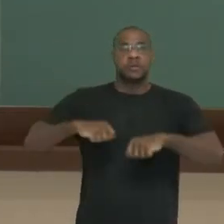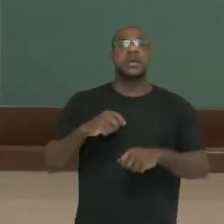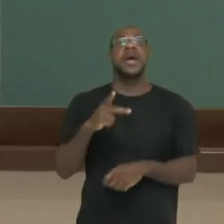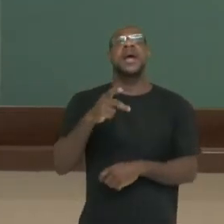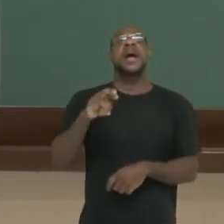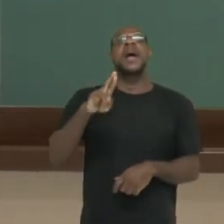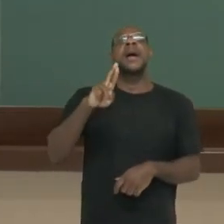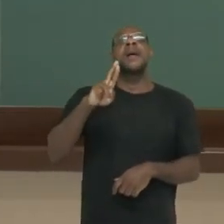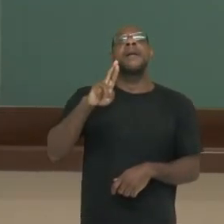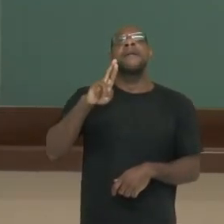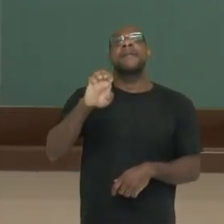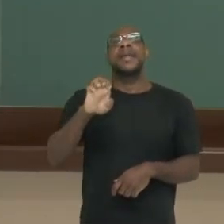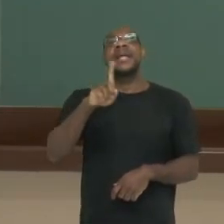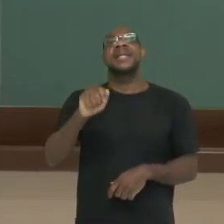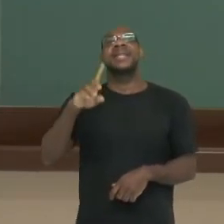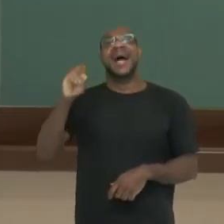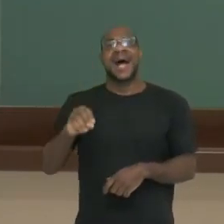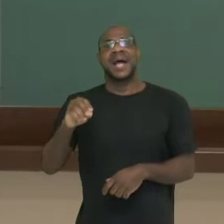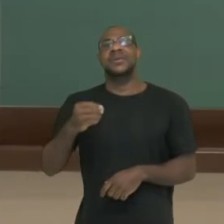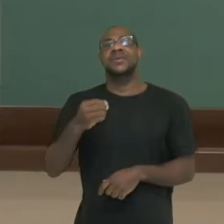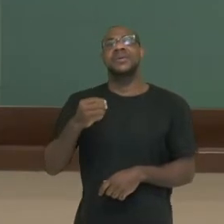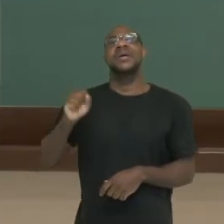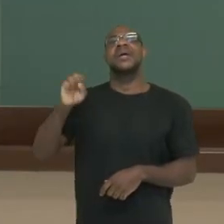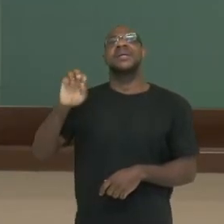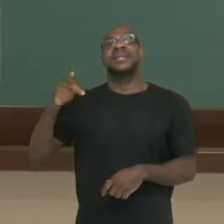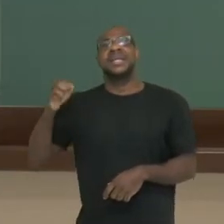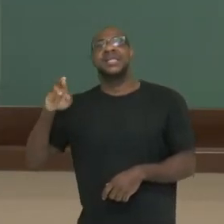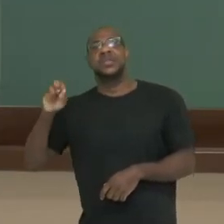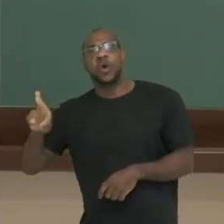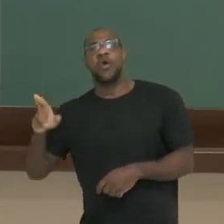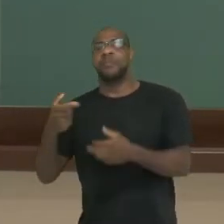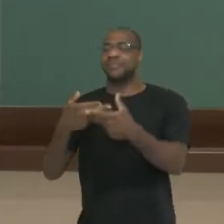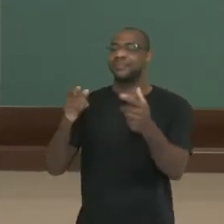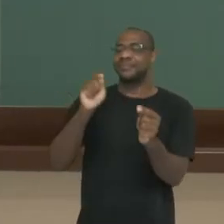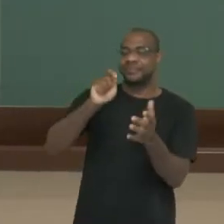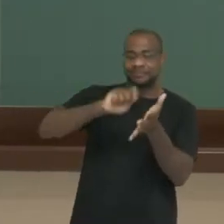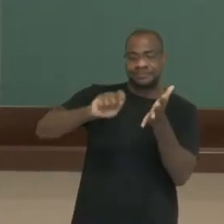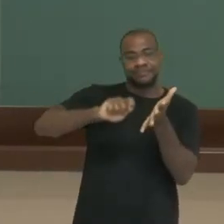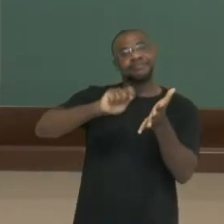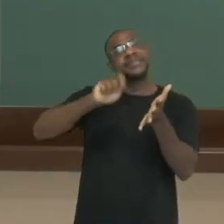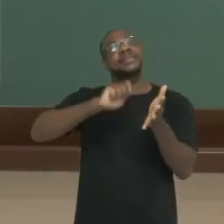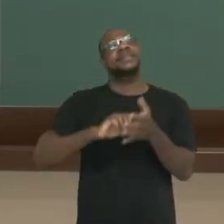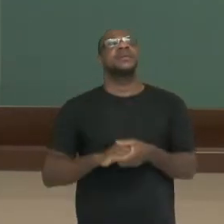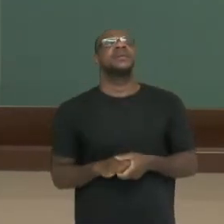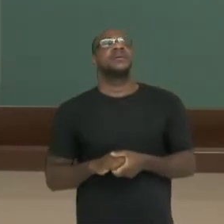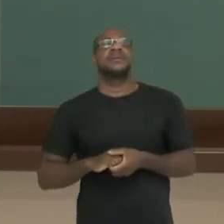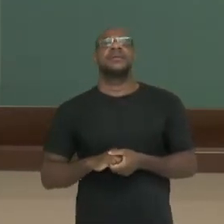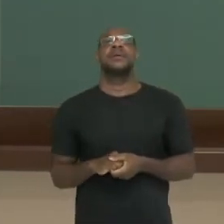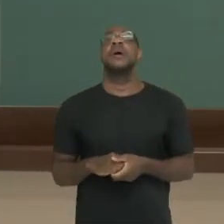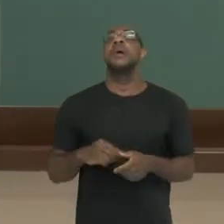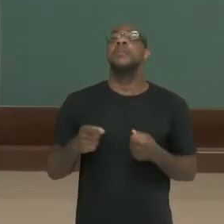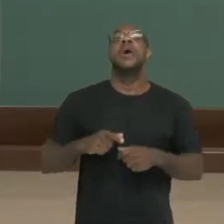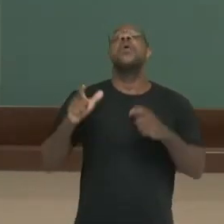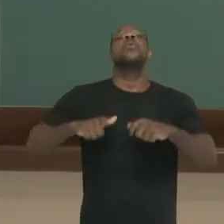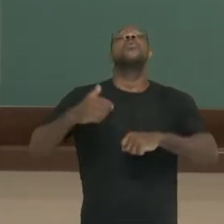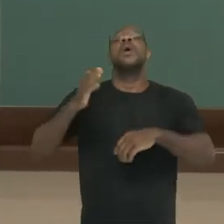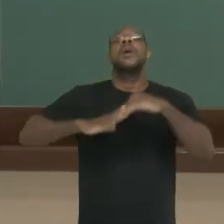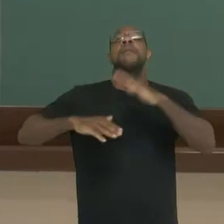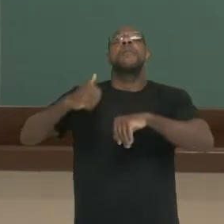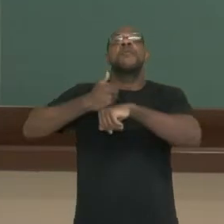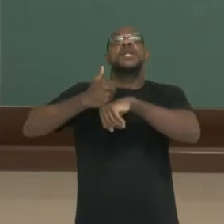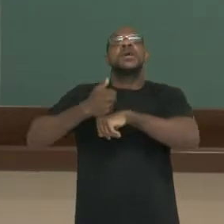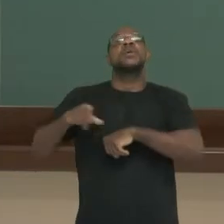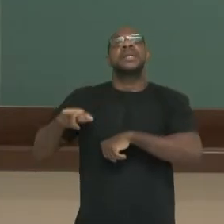prezado senhor fulano de tal, ou prezada senhora fulana de tal, né? Ou caro ou cara, que são